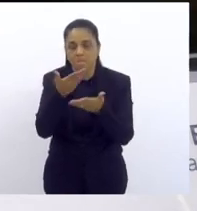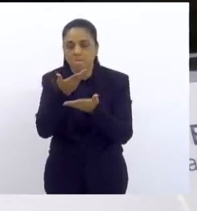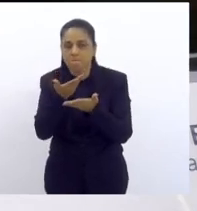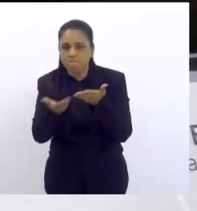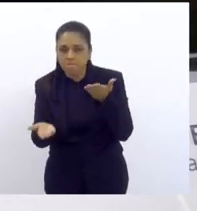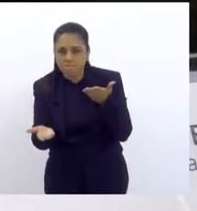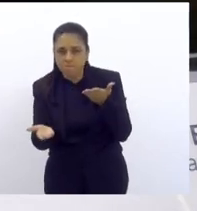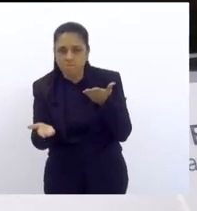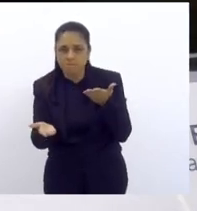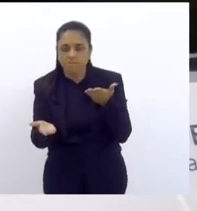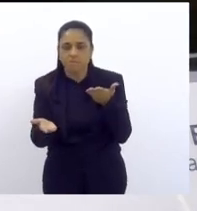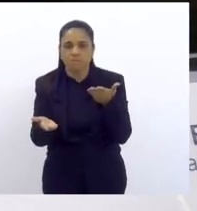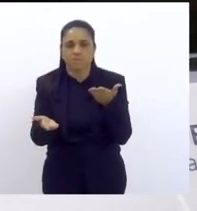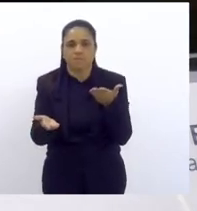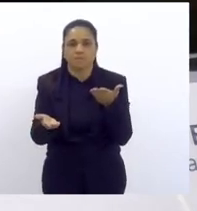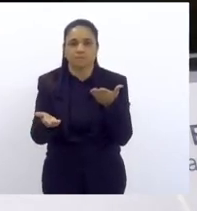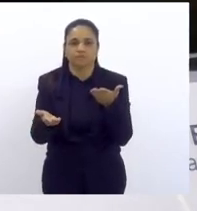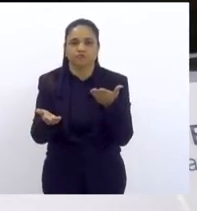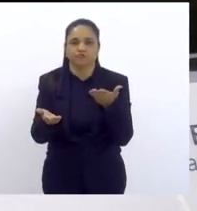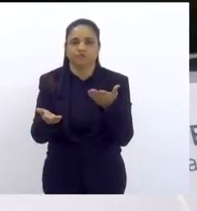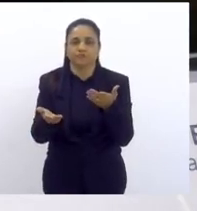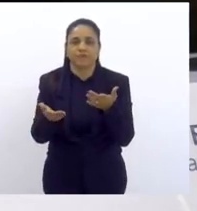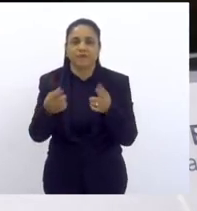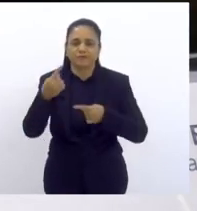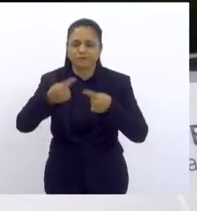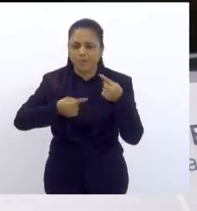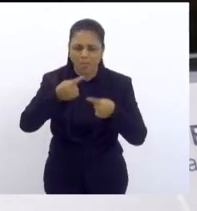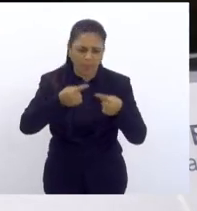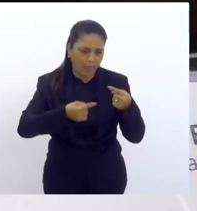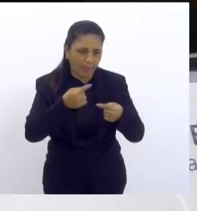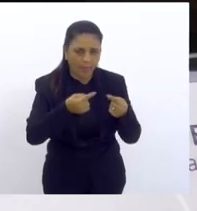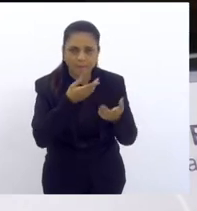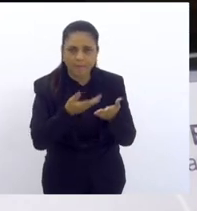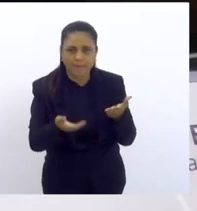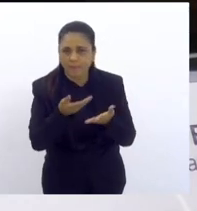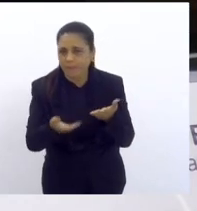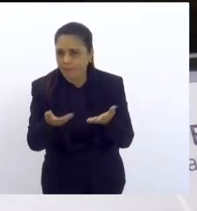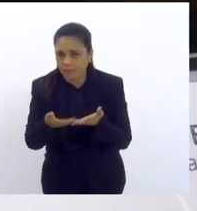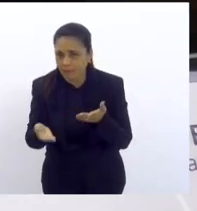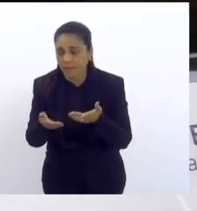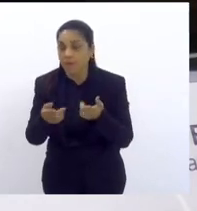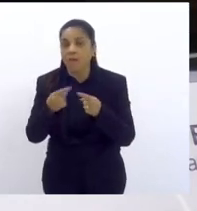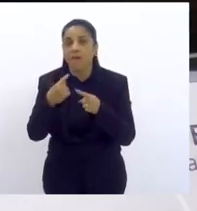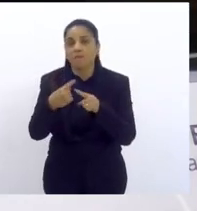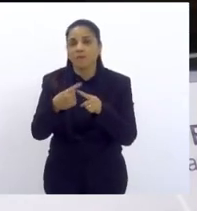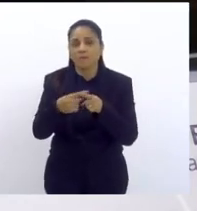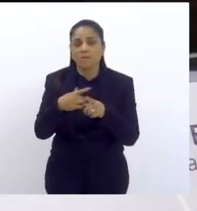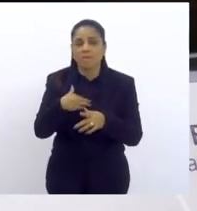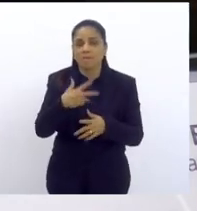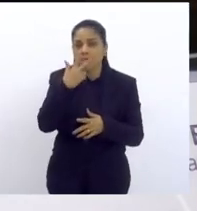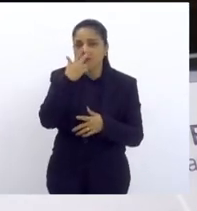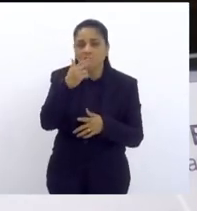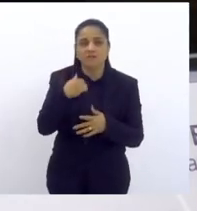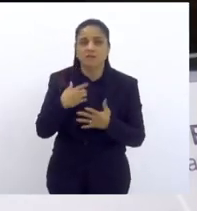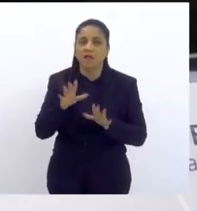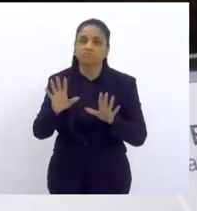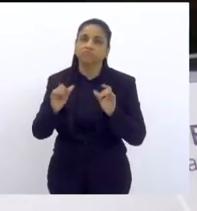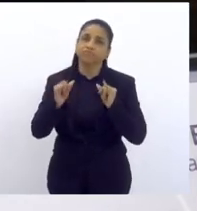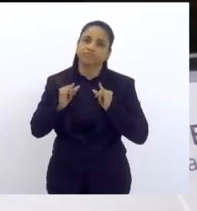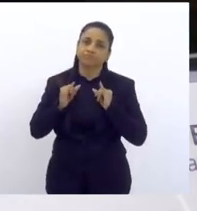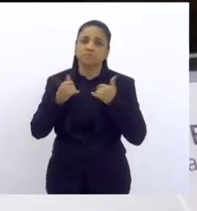para manter a situação atual como se com ela estivessemos plenamente satisfeitos